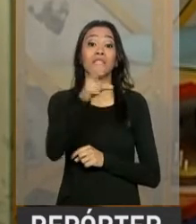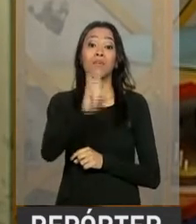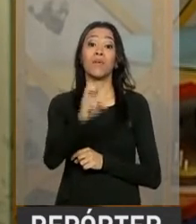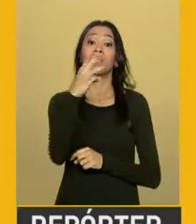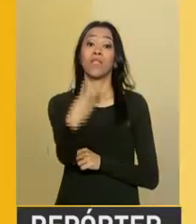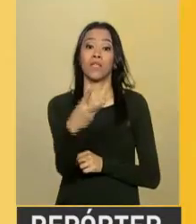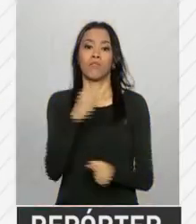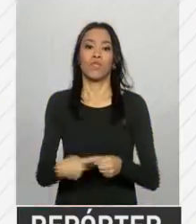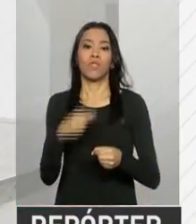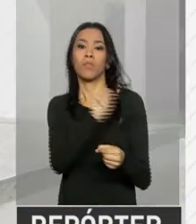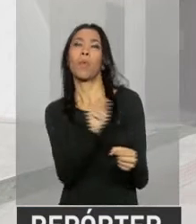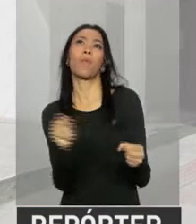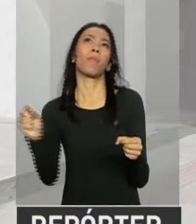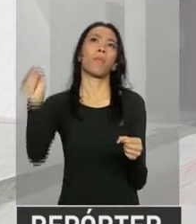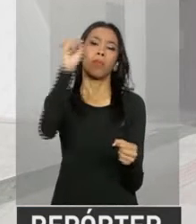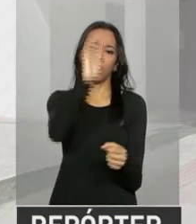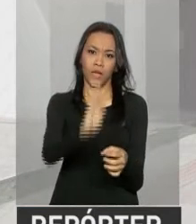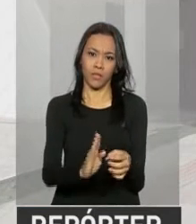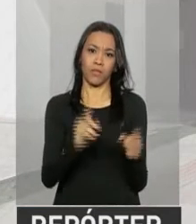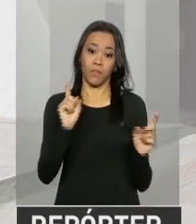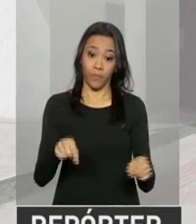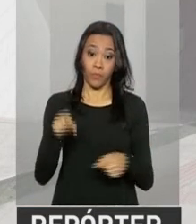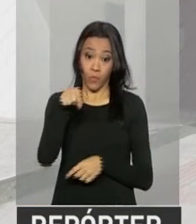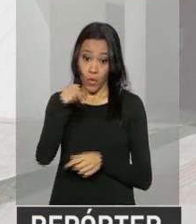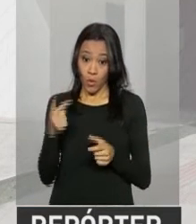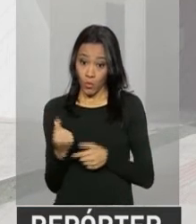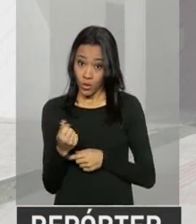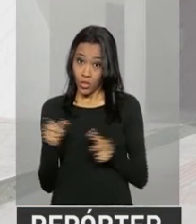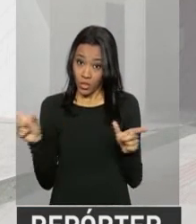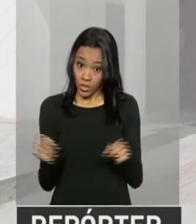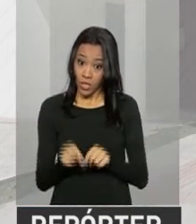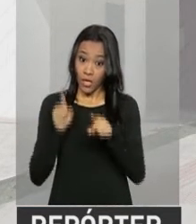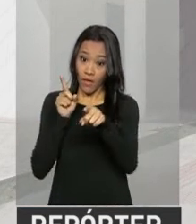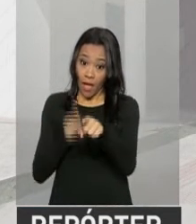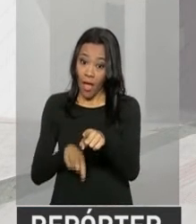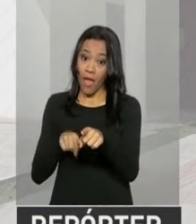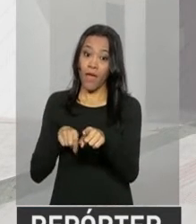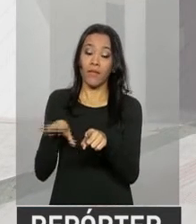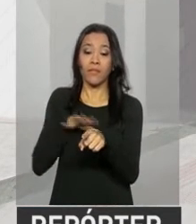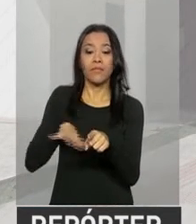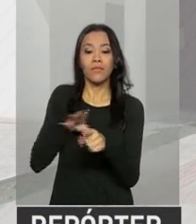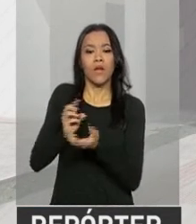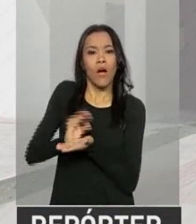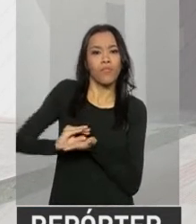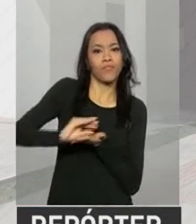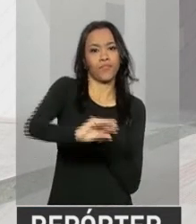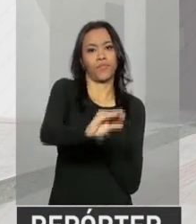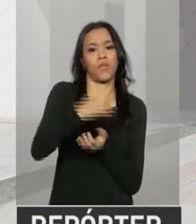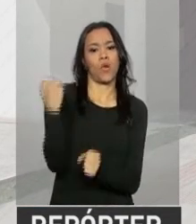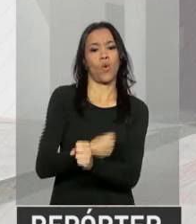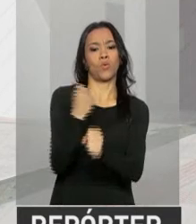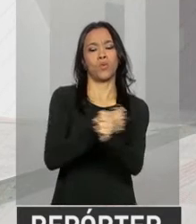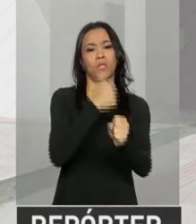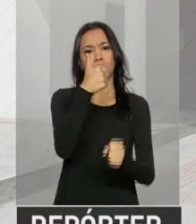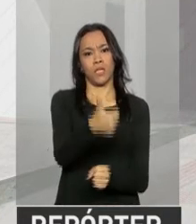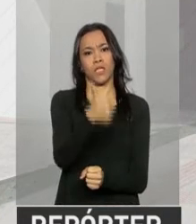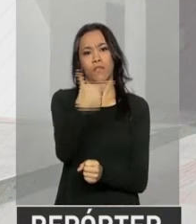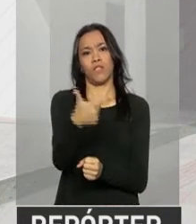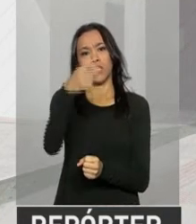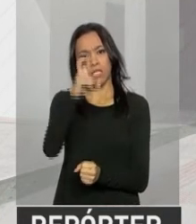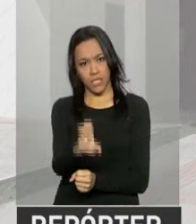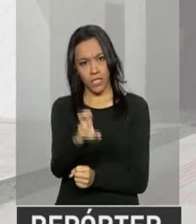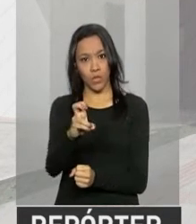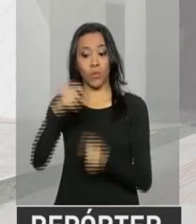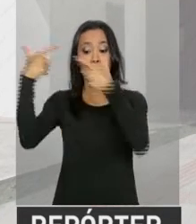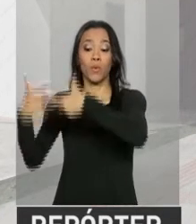do país os recursos são do fundo nacional de assistência social vão ser construídos 125 centros de